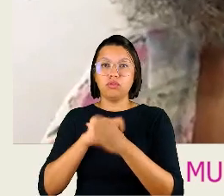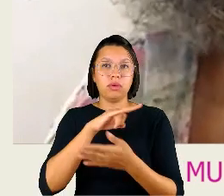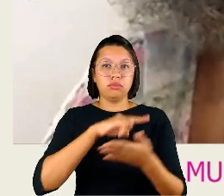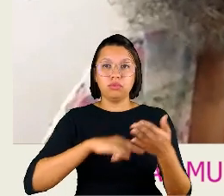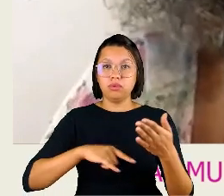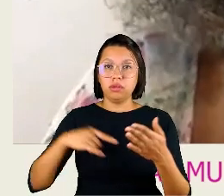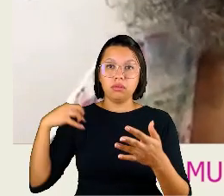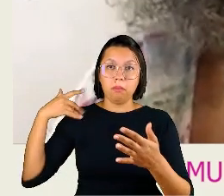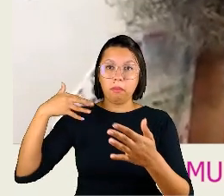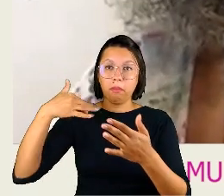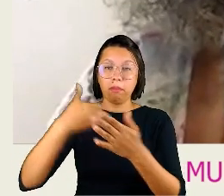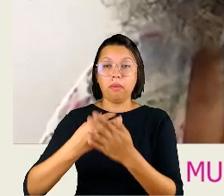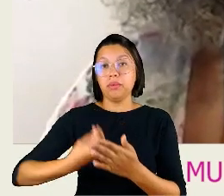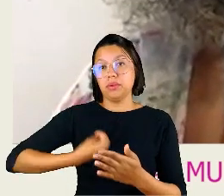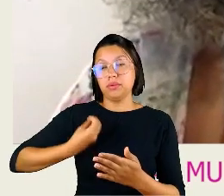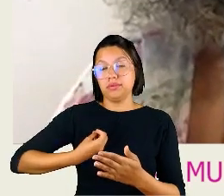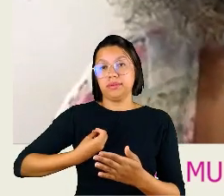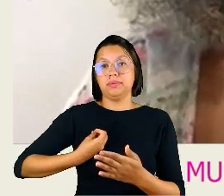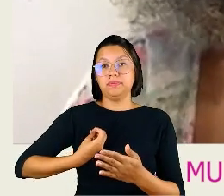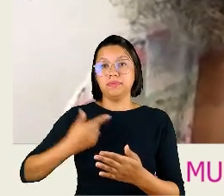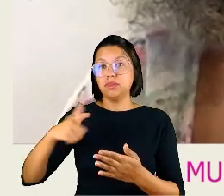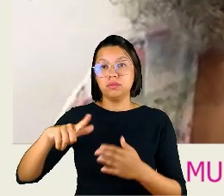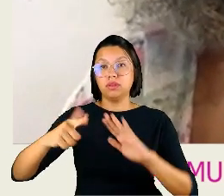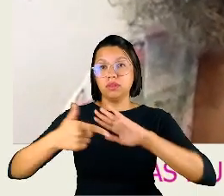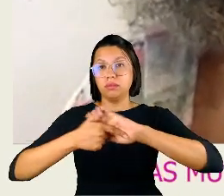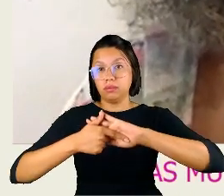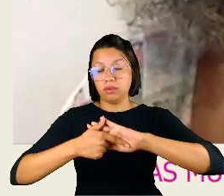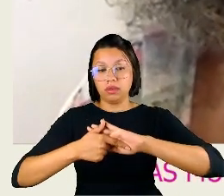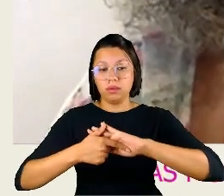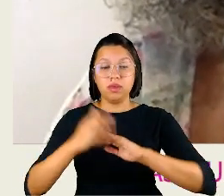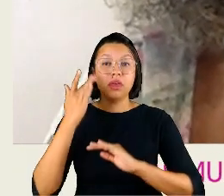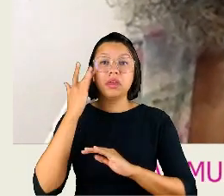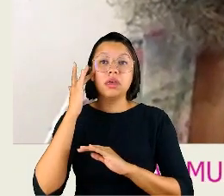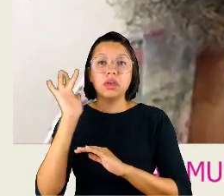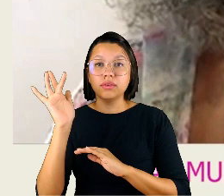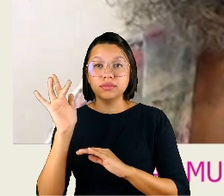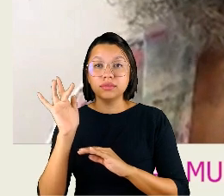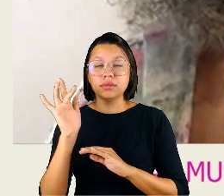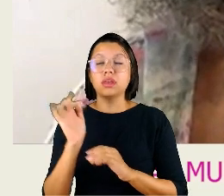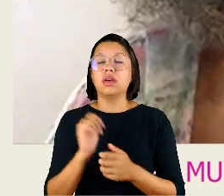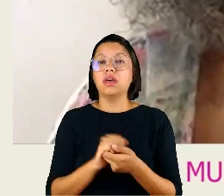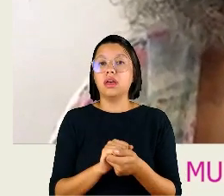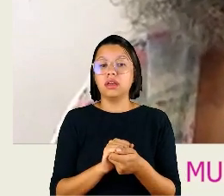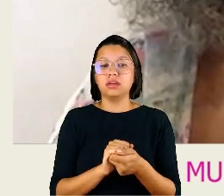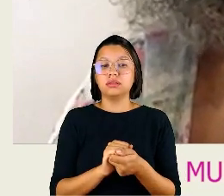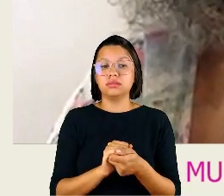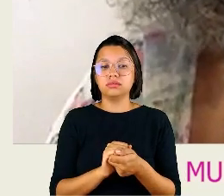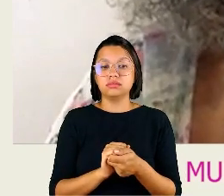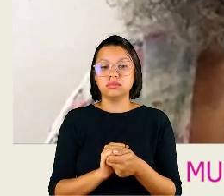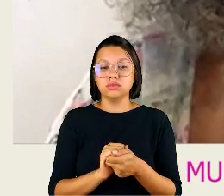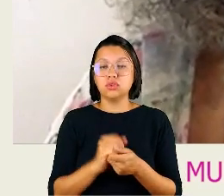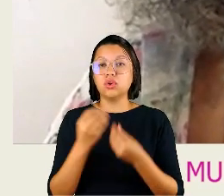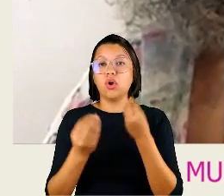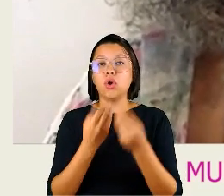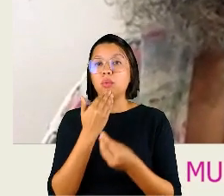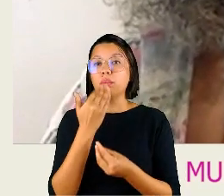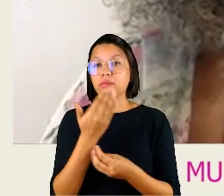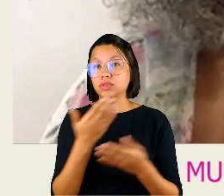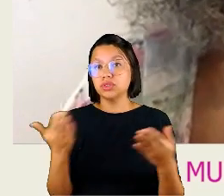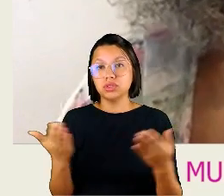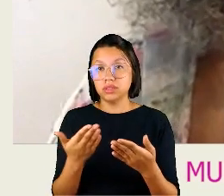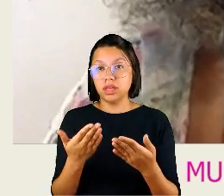ao longo da vida. São mulheres sem papel e que não sabem sequer postular nessa posição